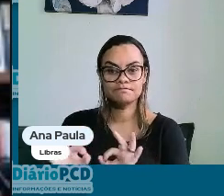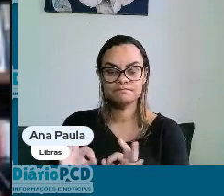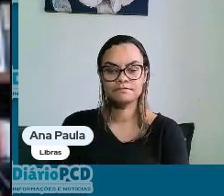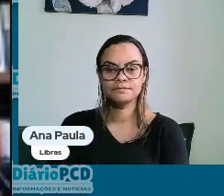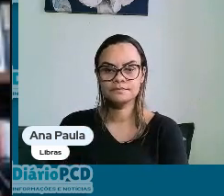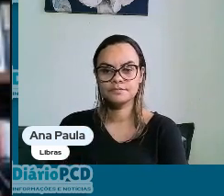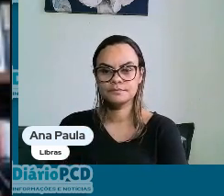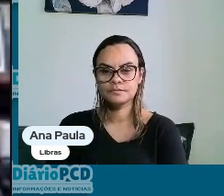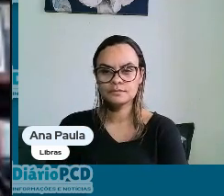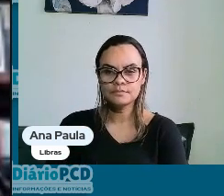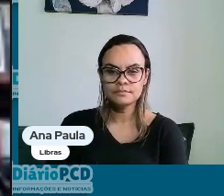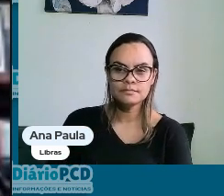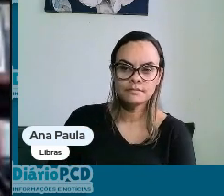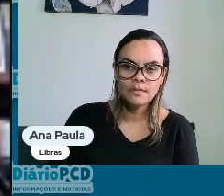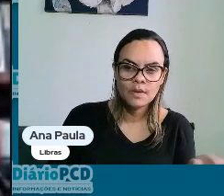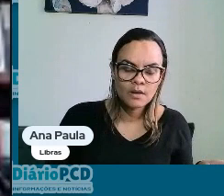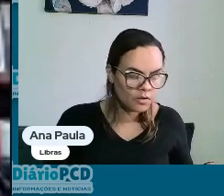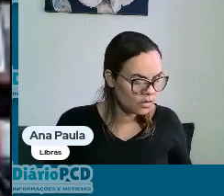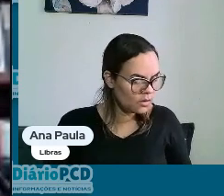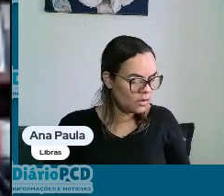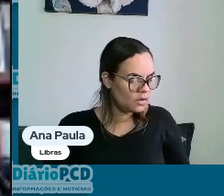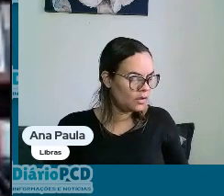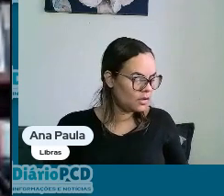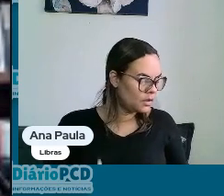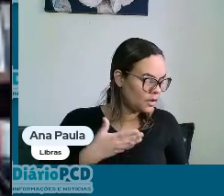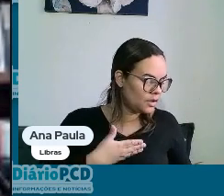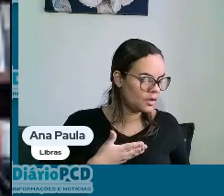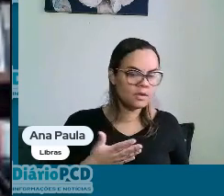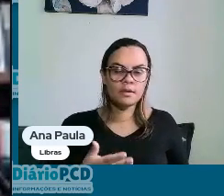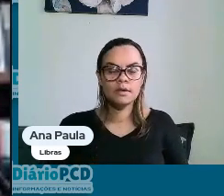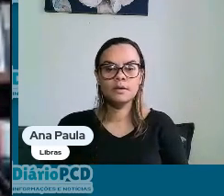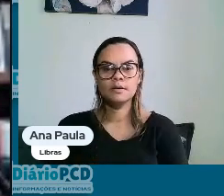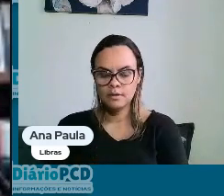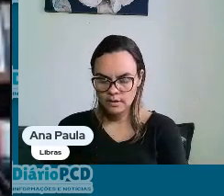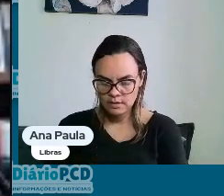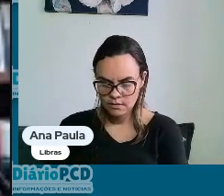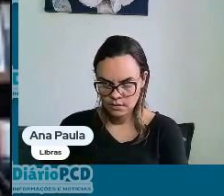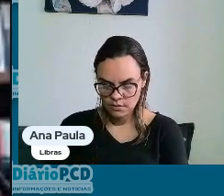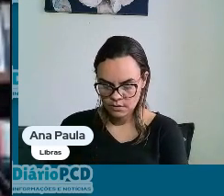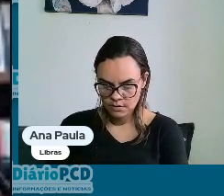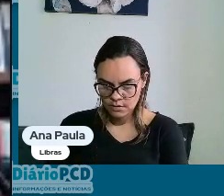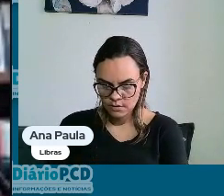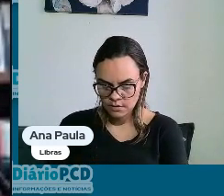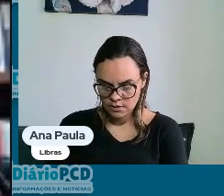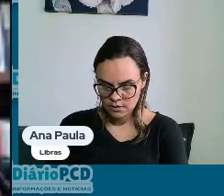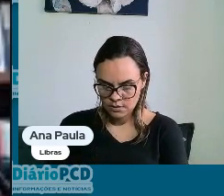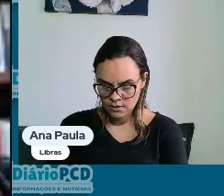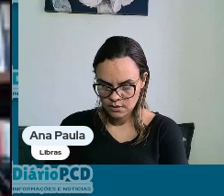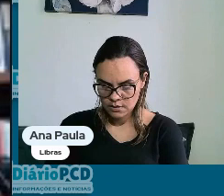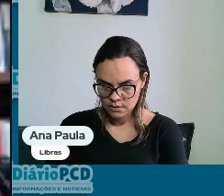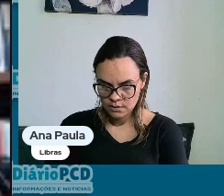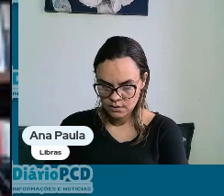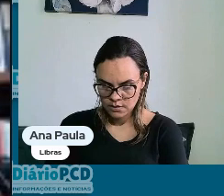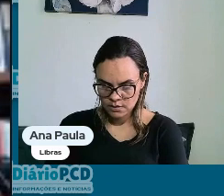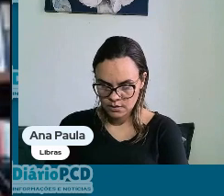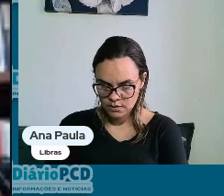No caso, um amigo nosso que abriu uma empresa lá, quando foi